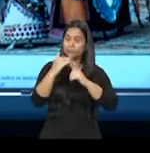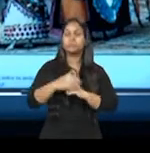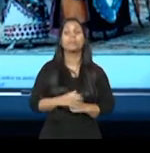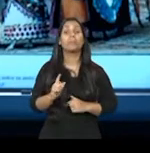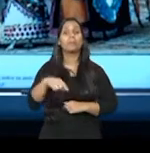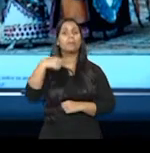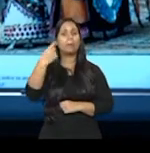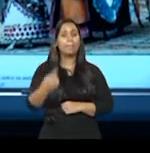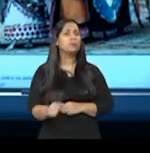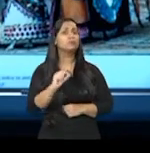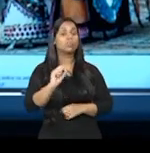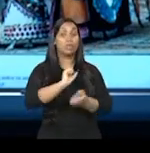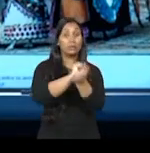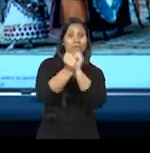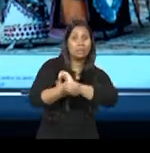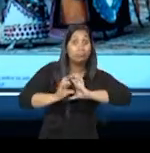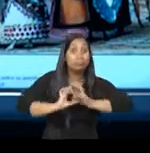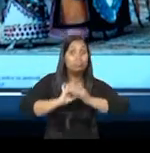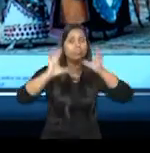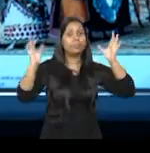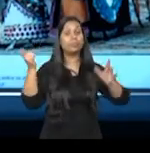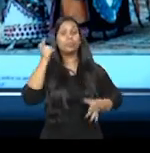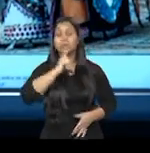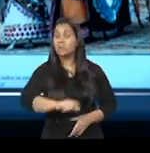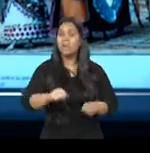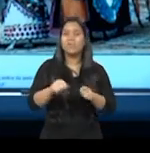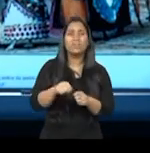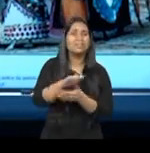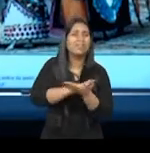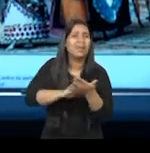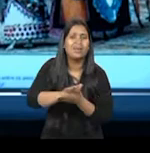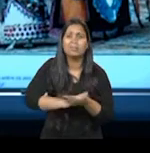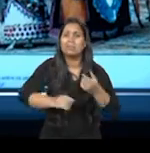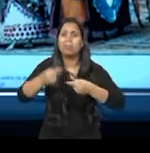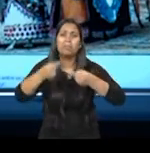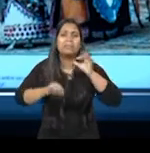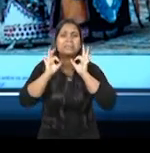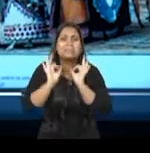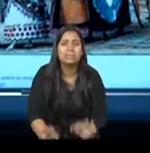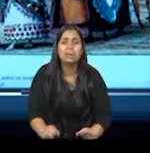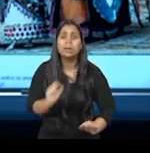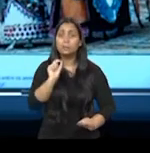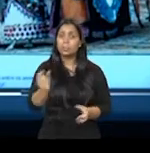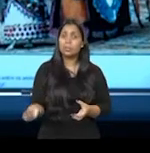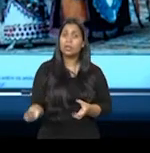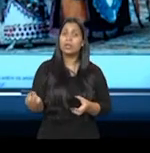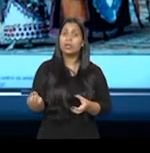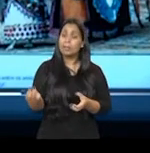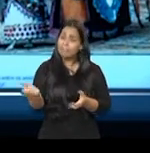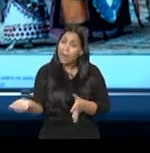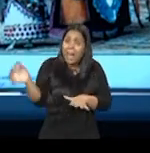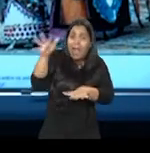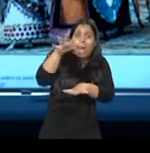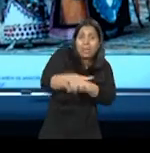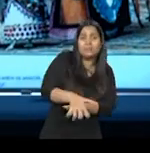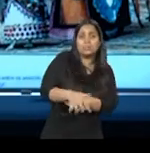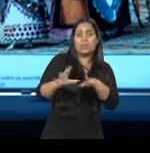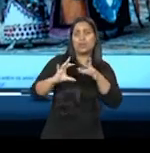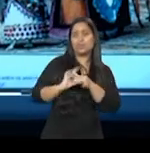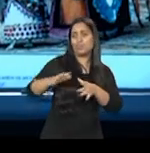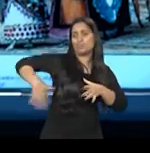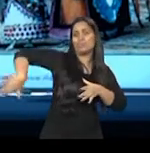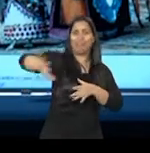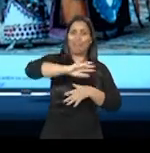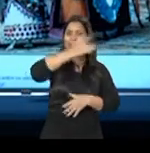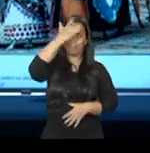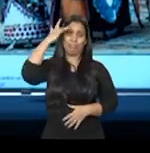Após a abolição dos escravos, não foi feito nenhum tipo de política séria para inserir esse grupo na sociedade, né? Não